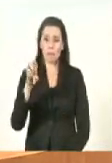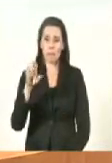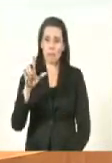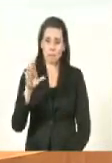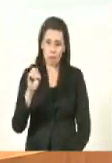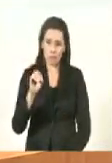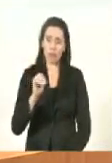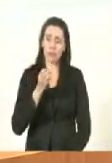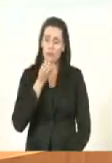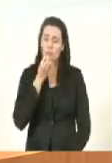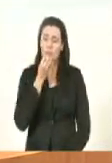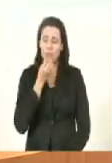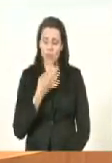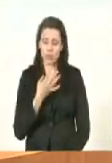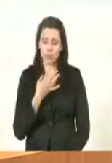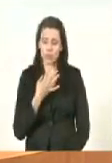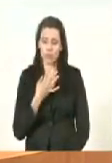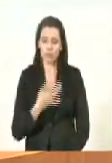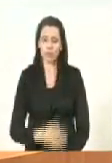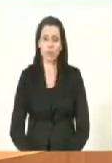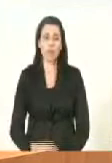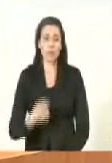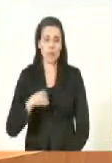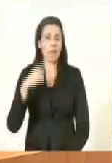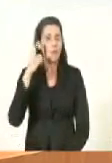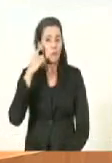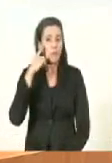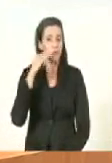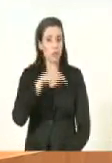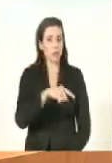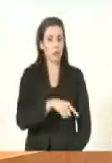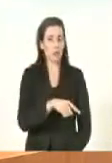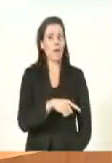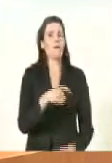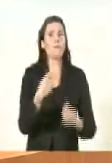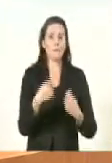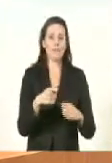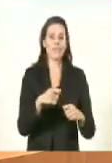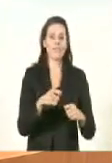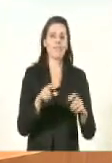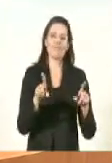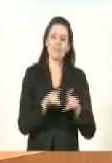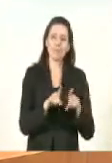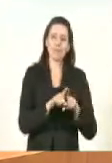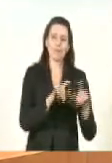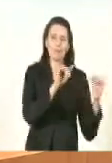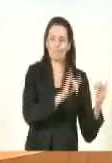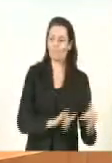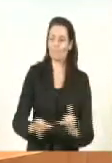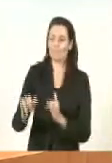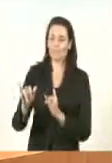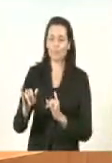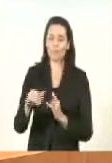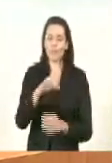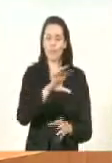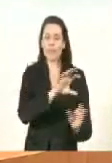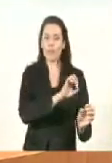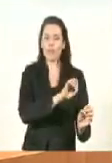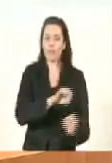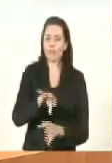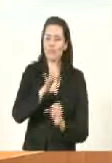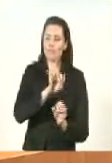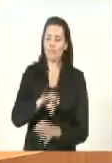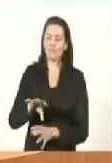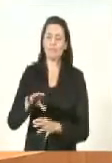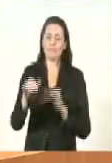por considerar ser este o modelo que deve certamente ser disseminado, ser propagado, ser difundido